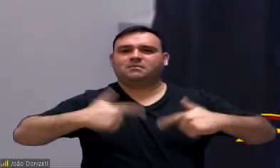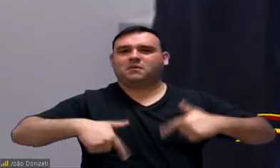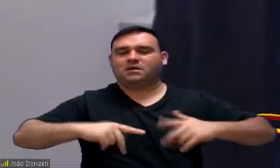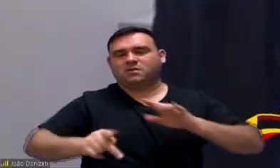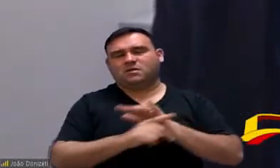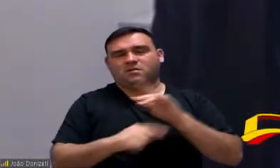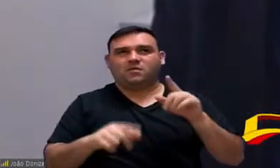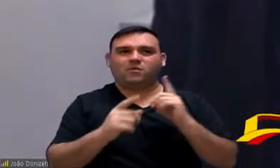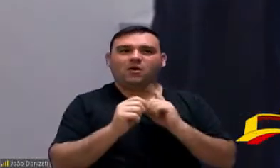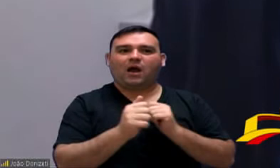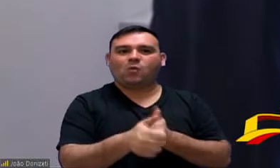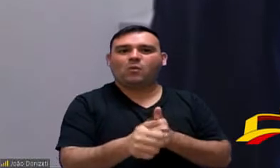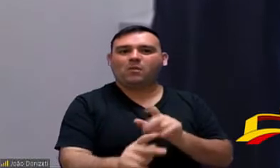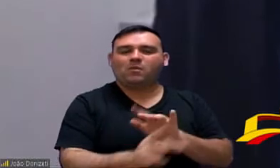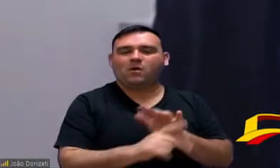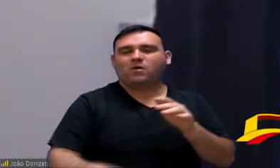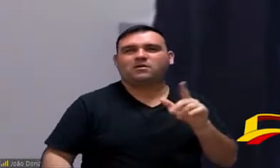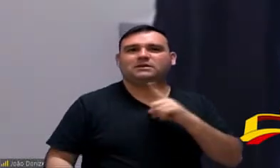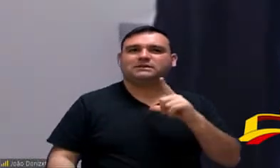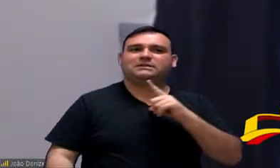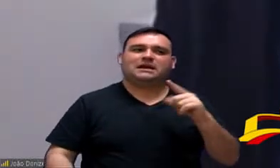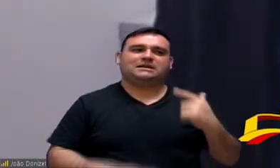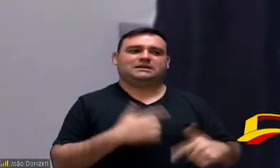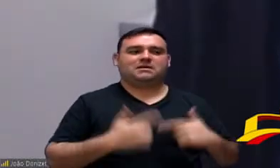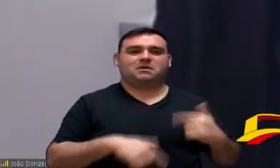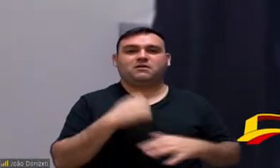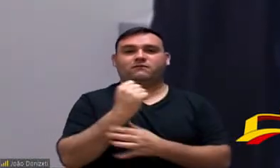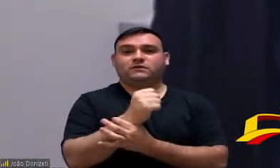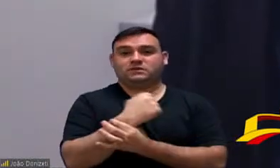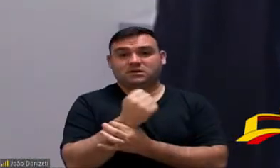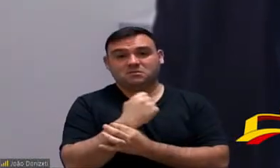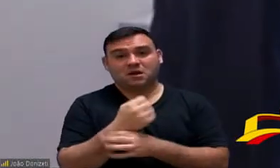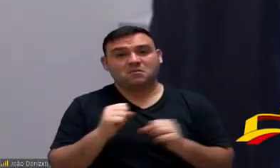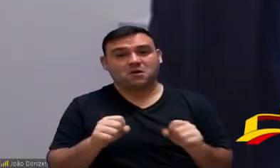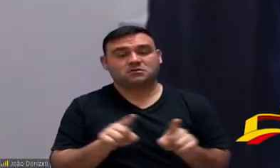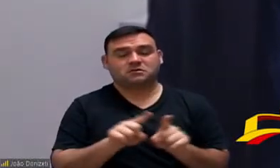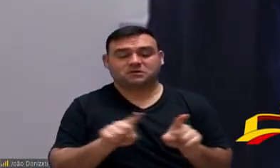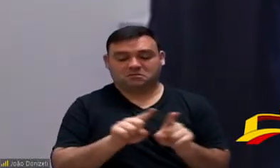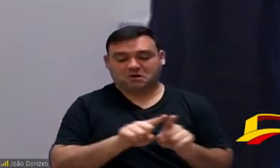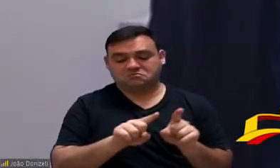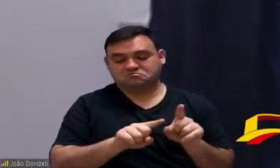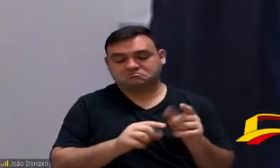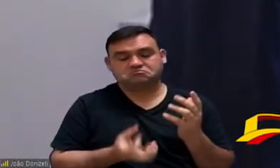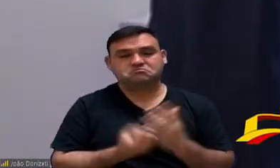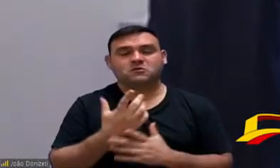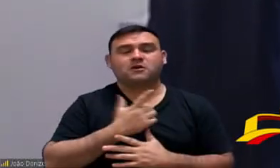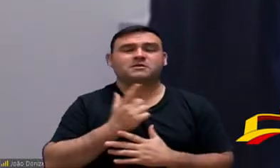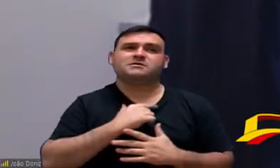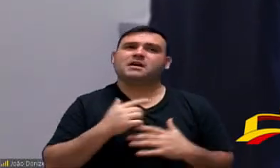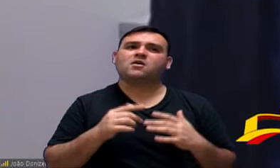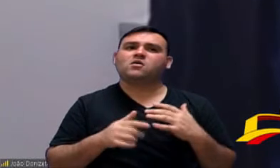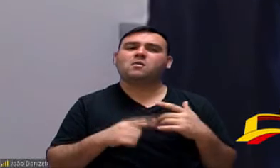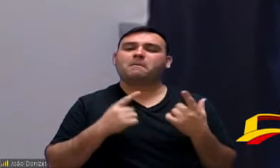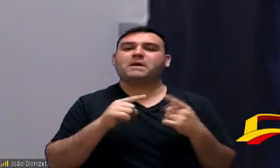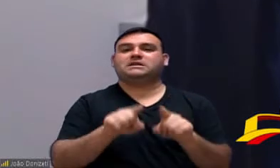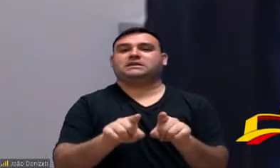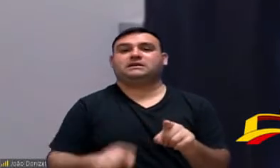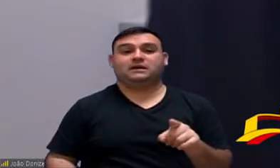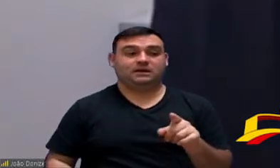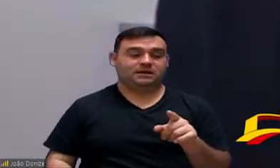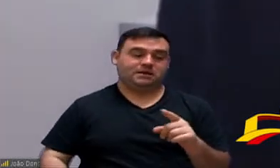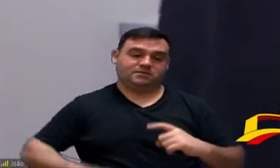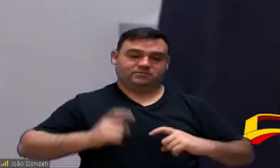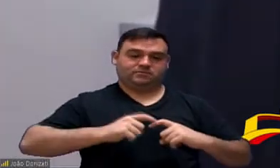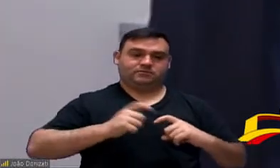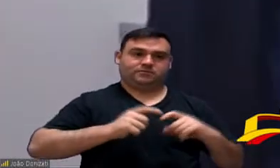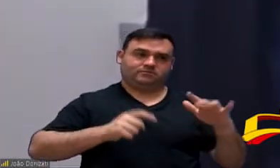de acompanhamento de serviço de fisioterapia. Poderia efetivamente desenvolver um serviço de parceria com as clínicas,